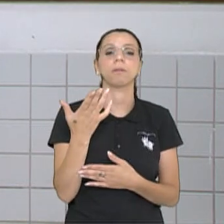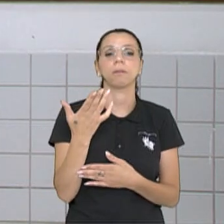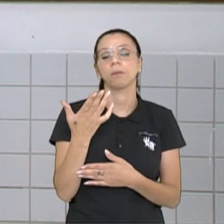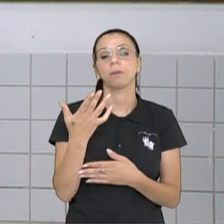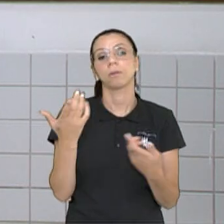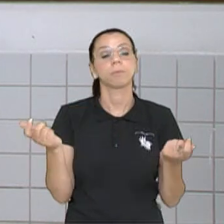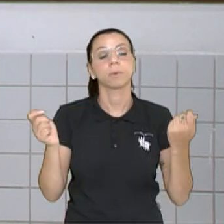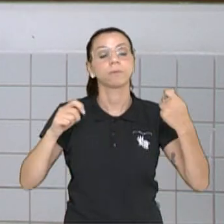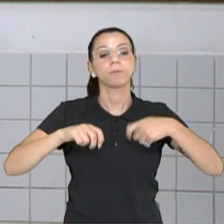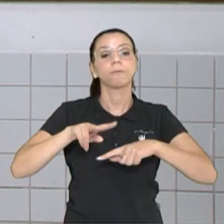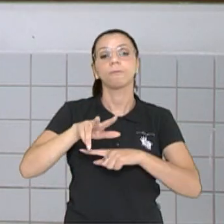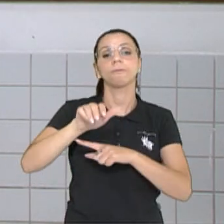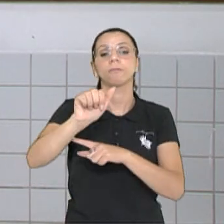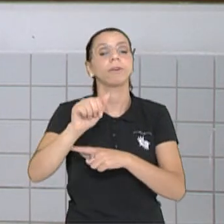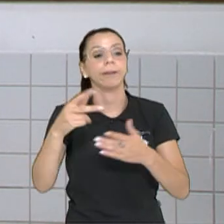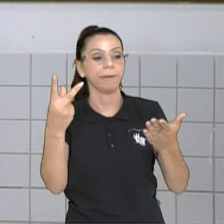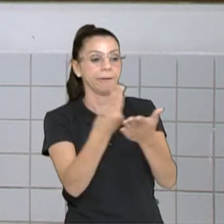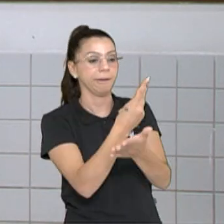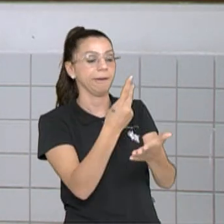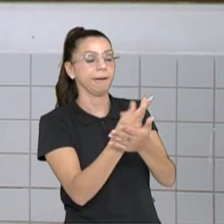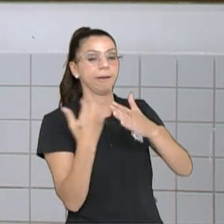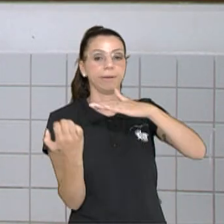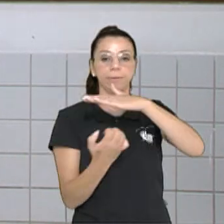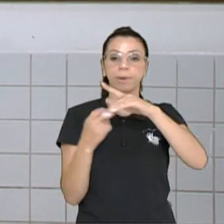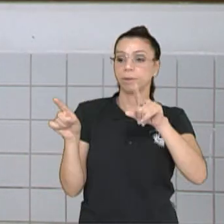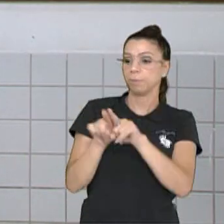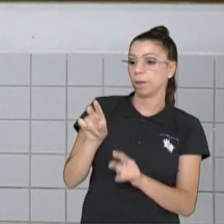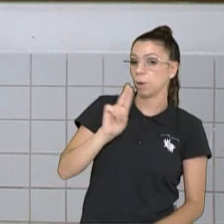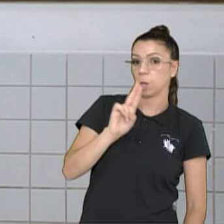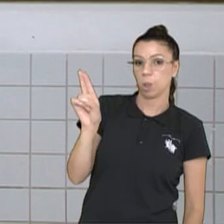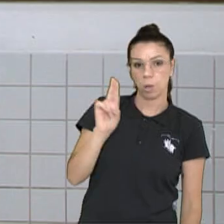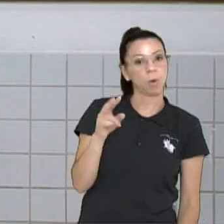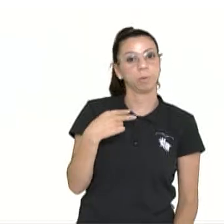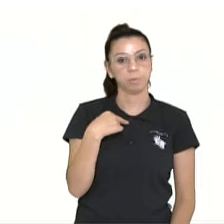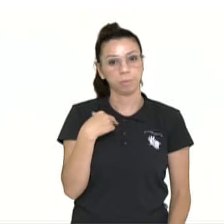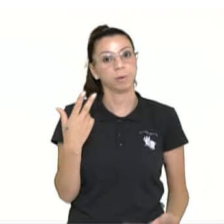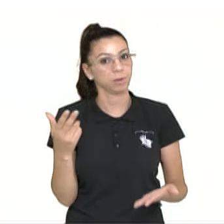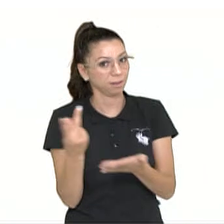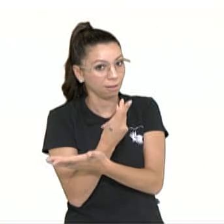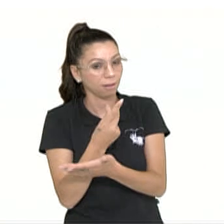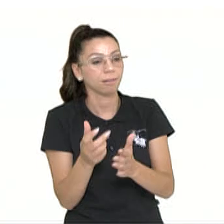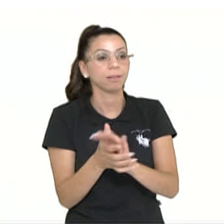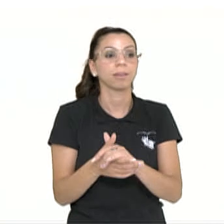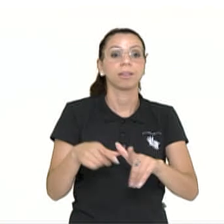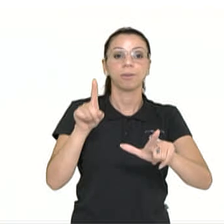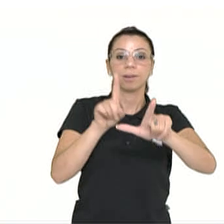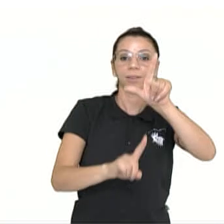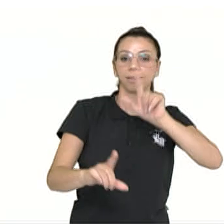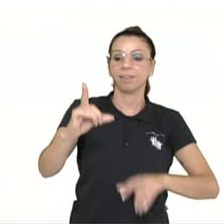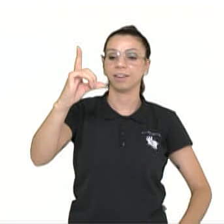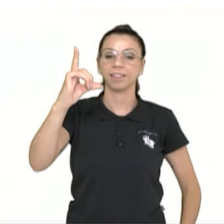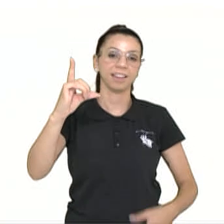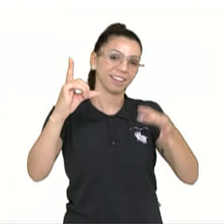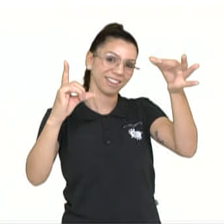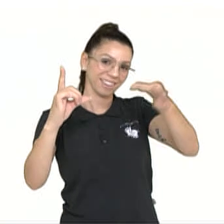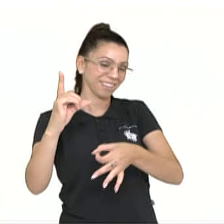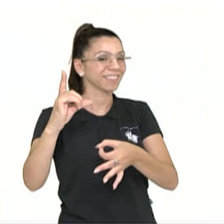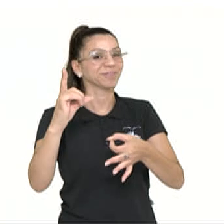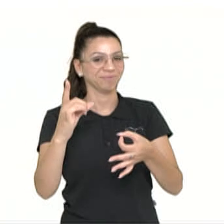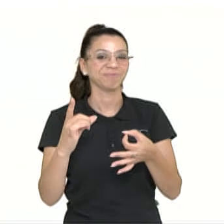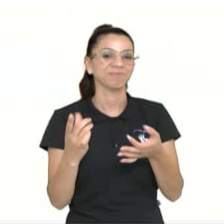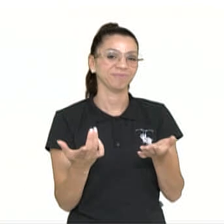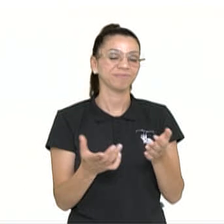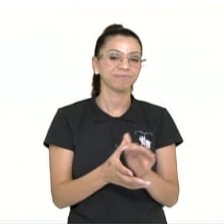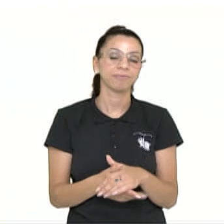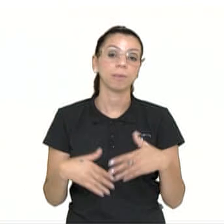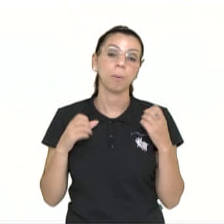alternativa, você não vai errar quais são as empresas, muito menos nomes. Então, você vai lá e assinar a alternativa D e não vai errar. Então,